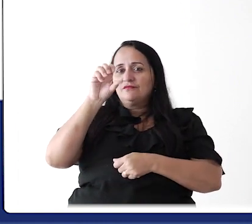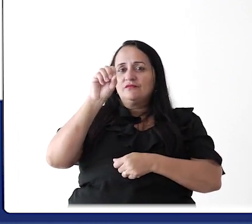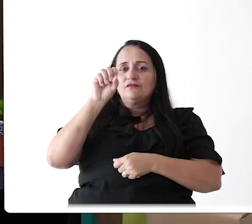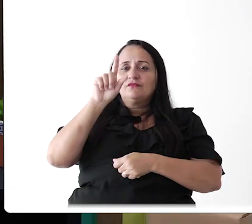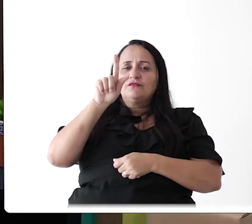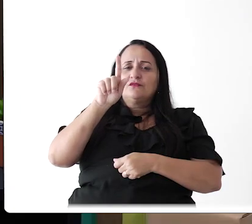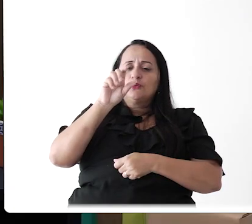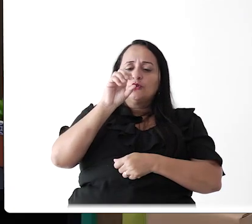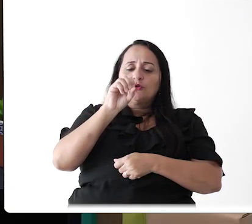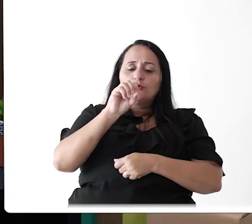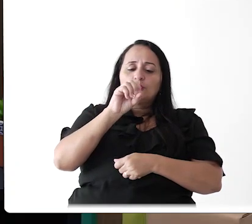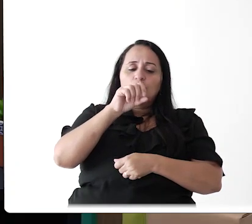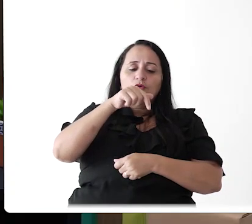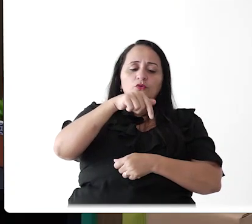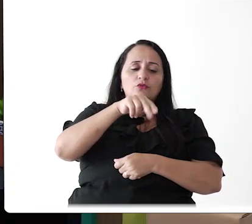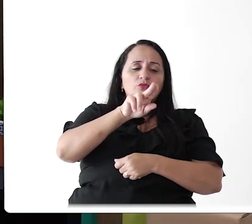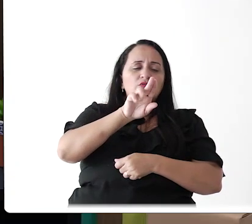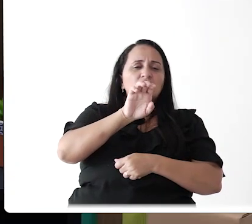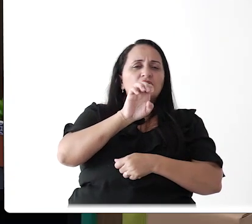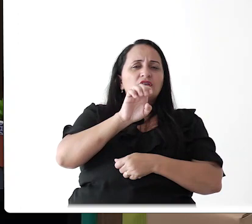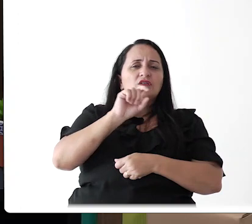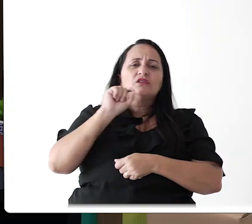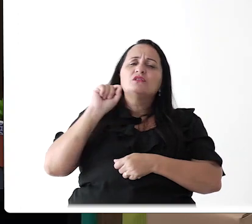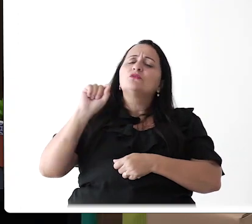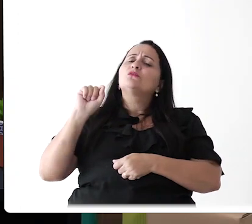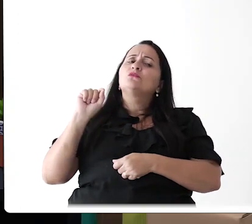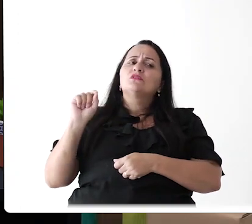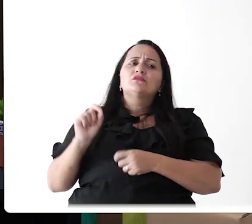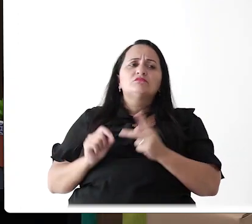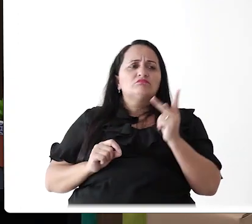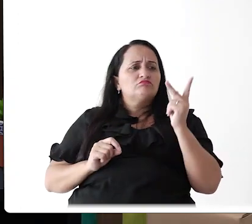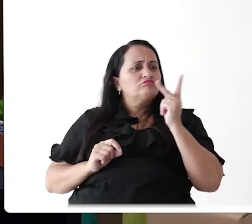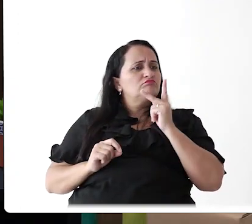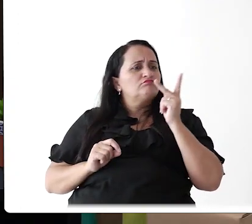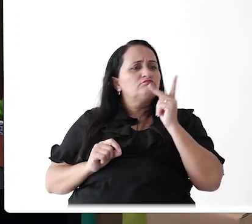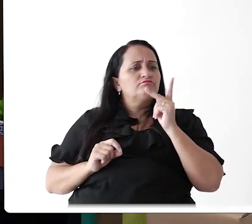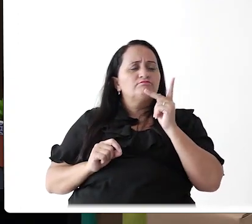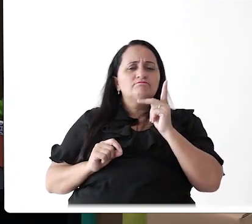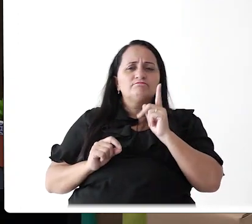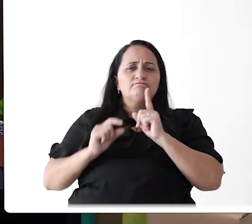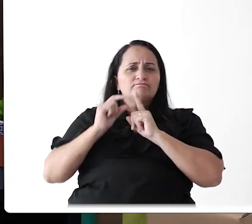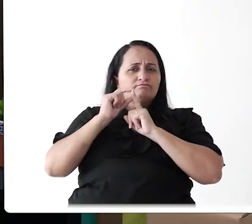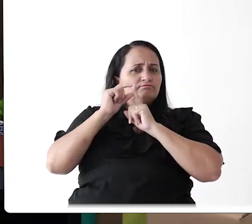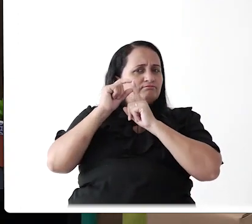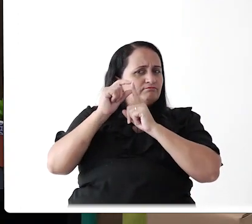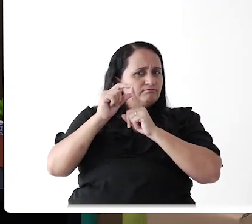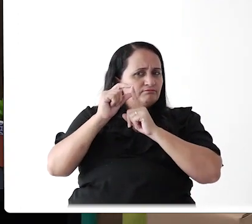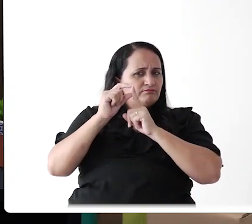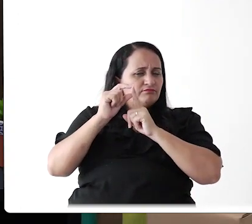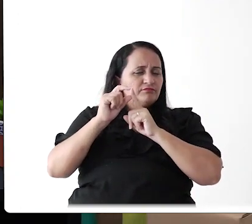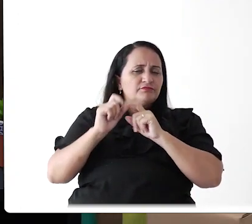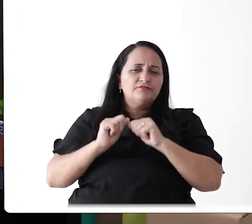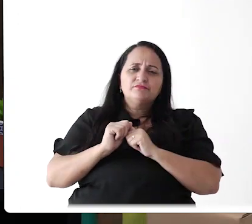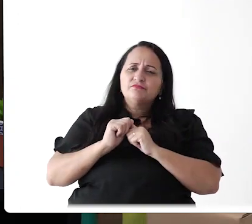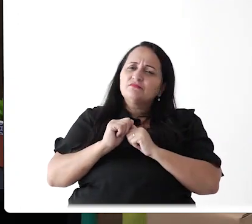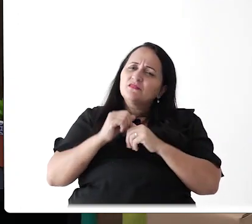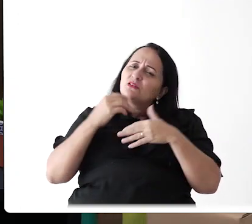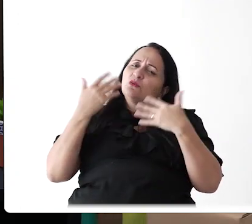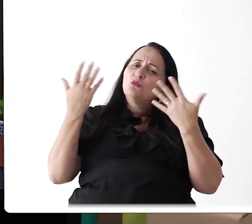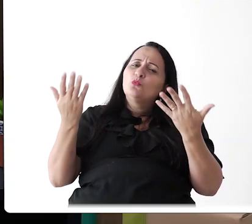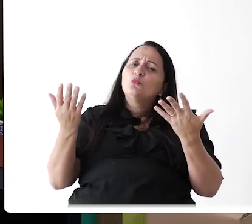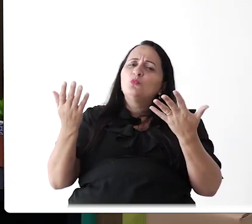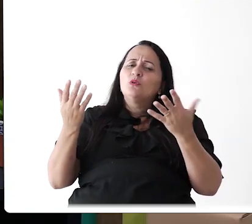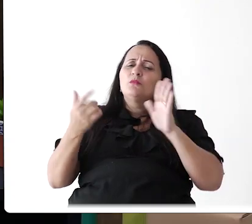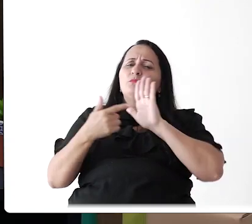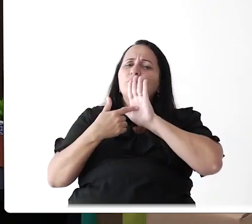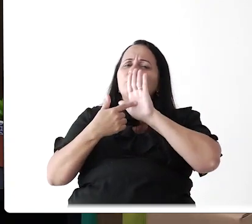preto, essas duas palavras, essas conjunções, né? O que é que elas podem, qual é a relação que elas